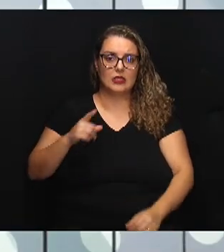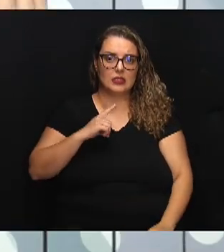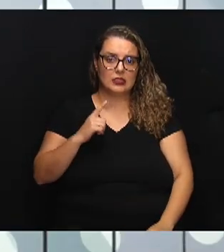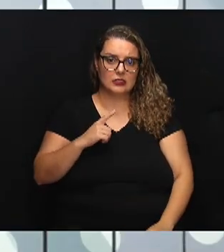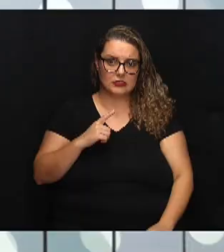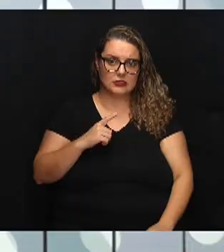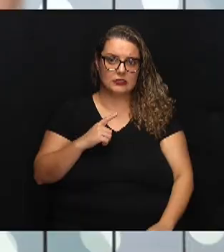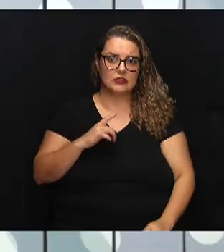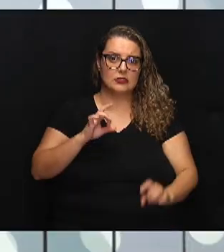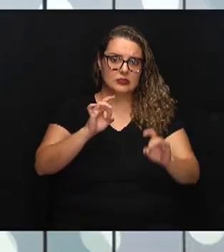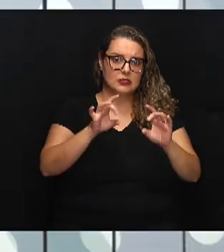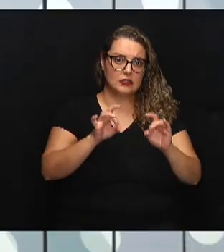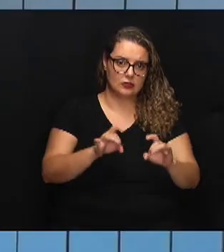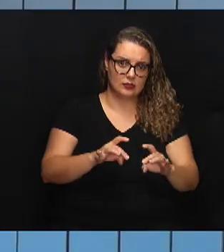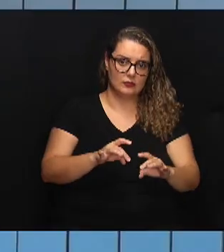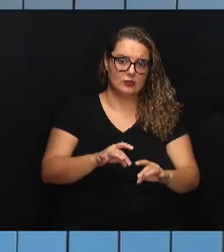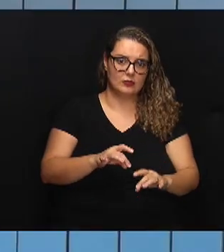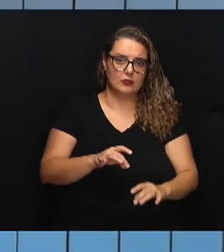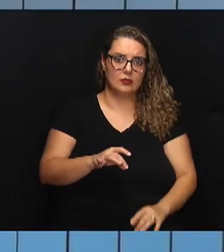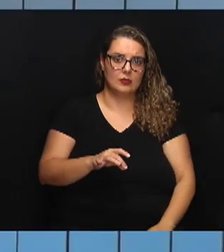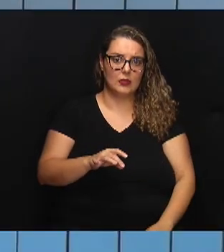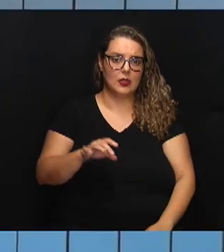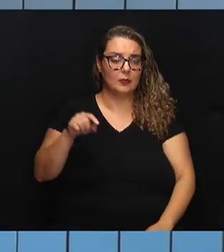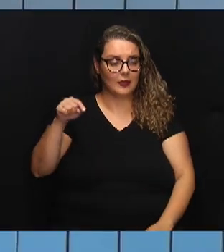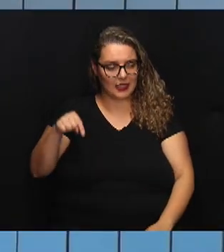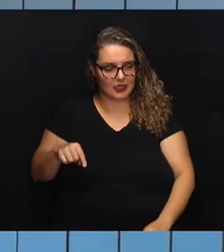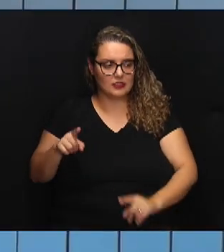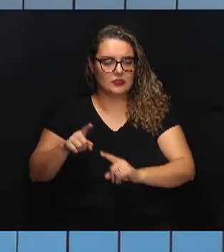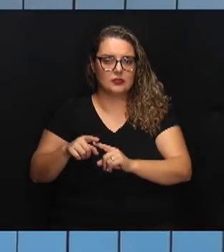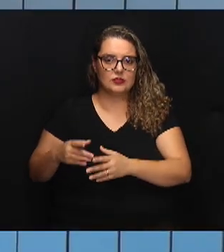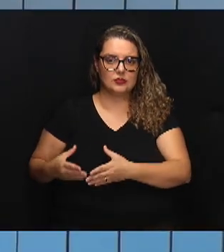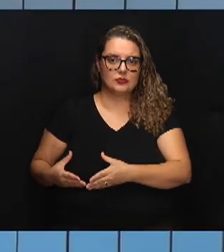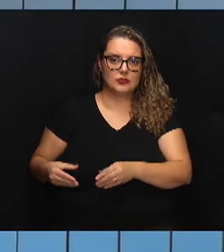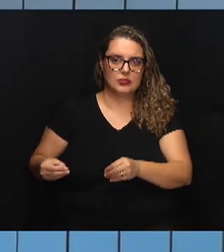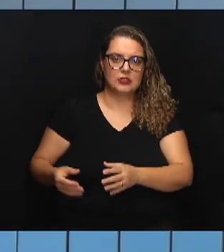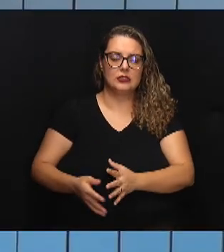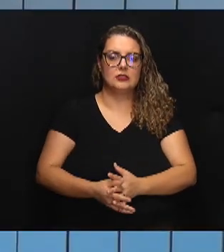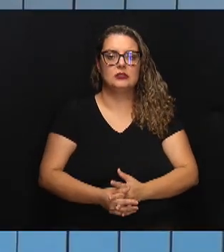esses específicos somente para esse tipo de câncer?